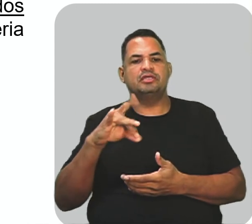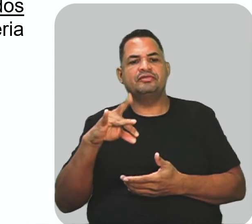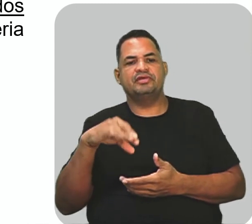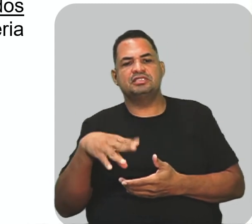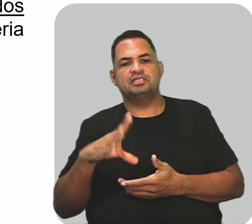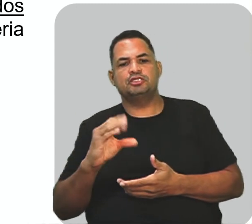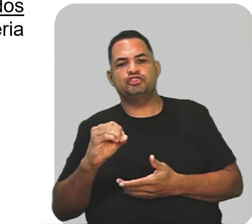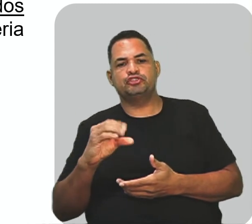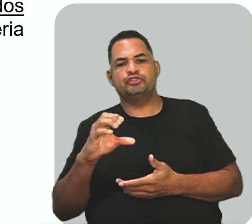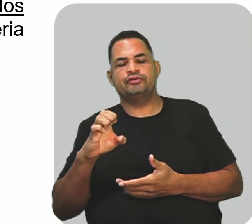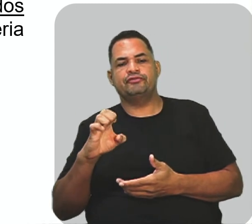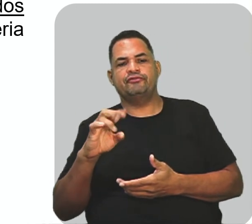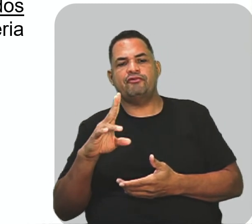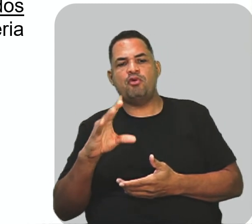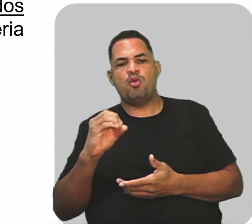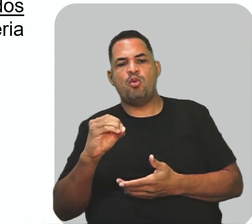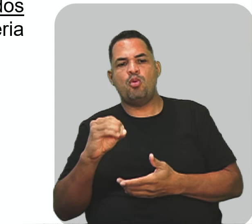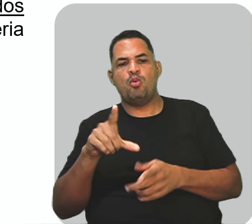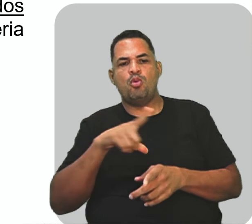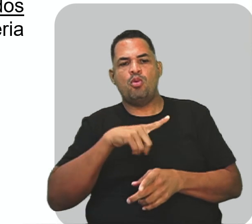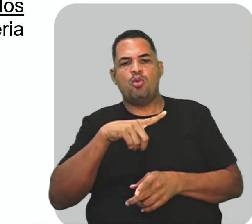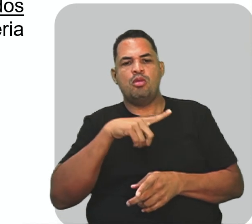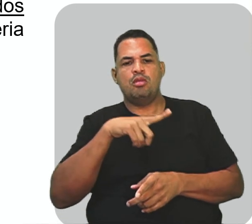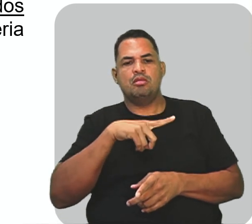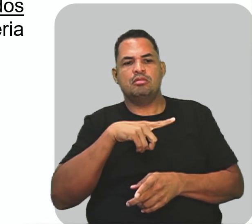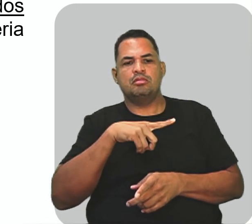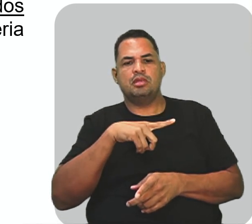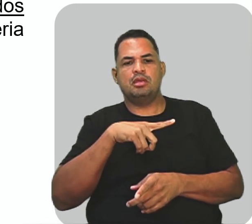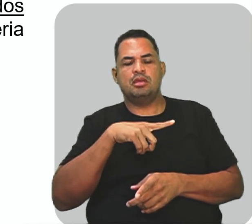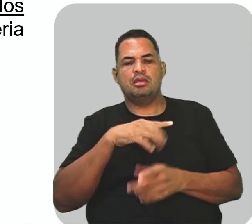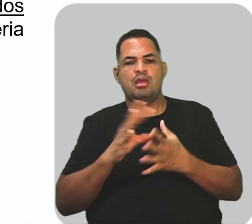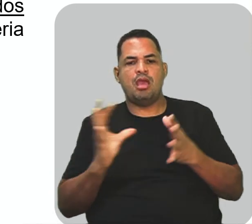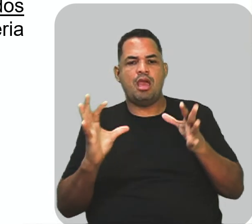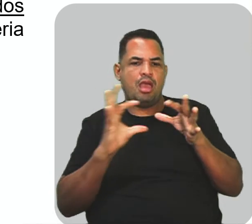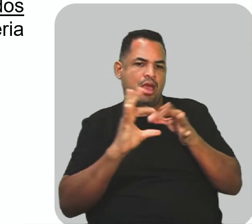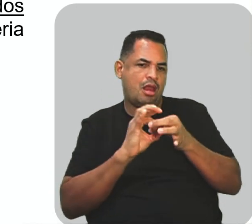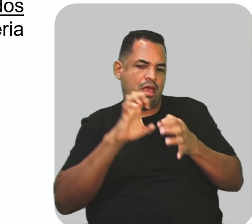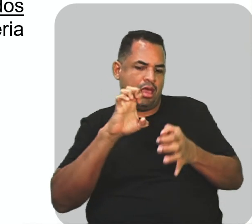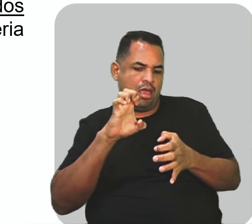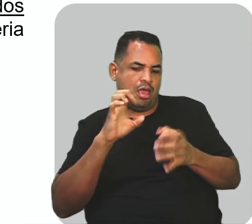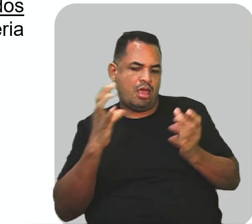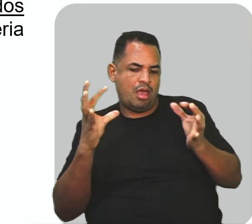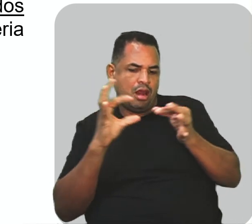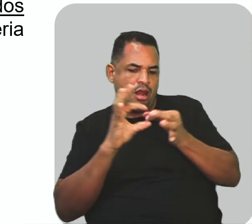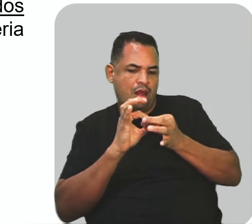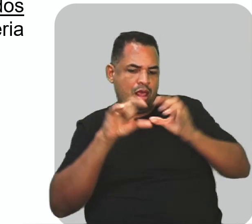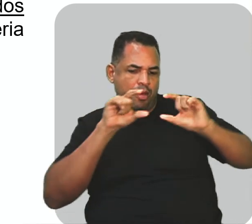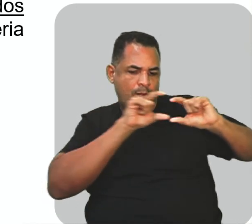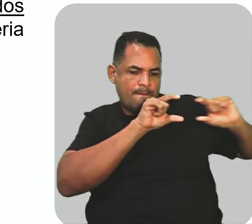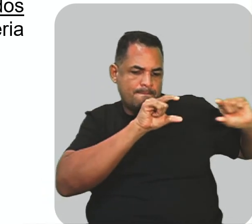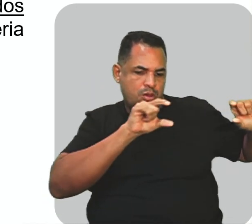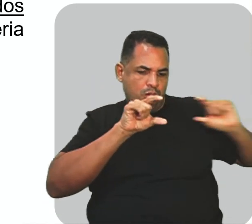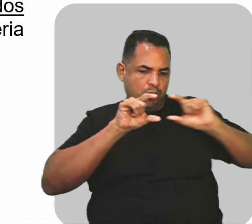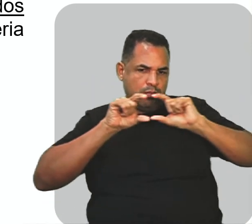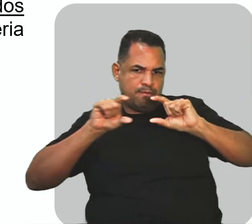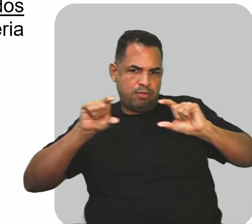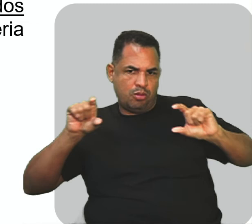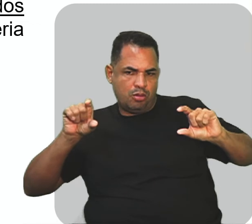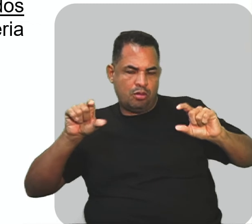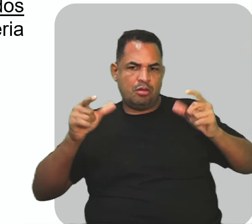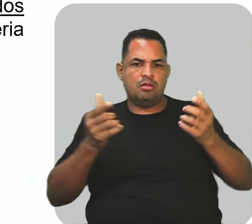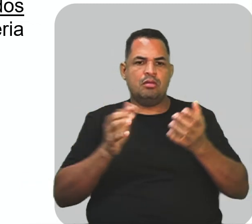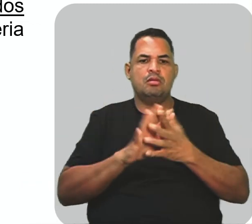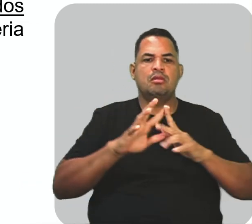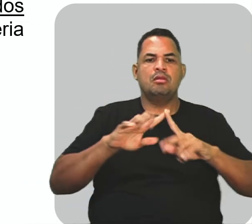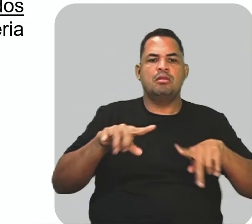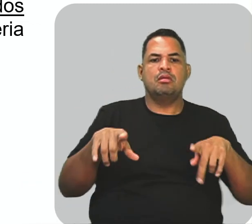nós temos aí a conjunção e, que liga as ideias, que liga os fatos de sentido opostos,